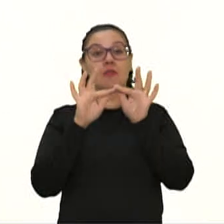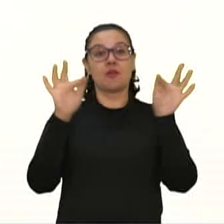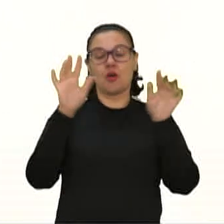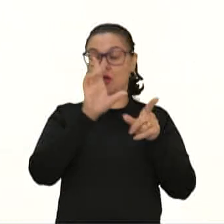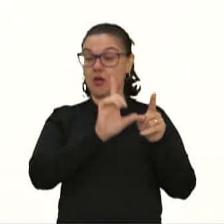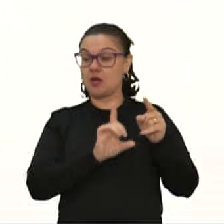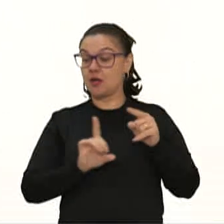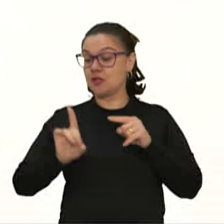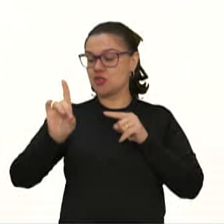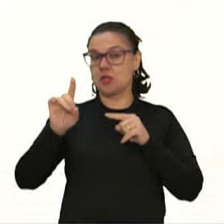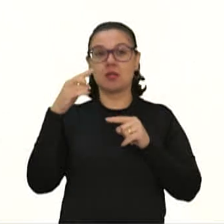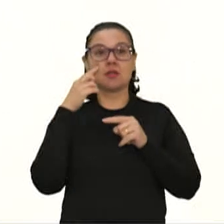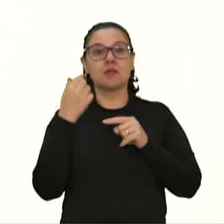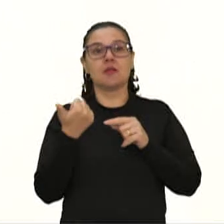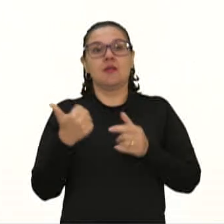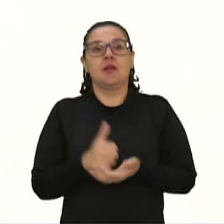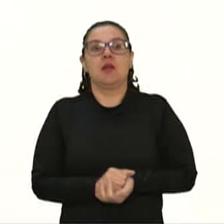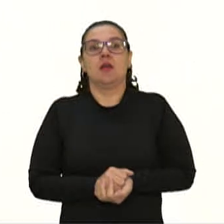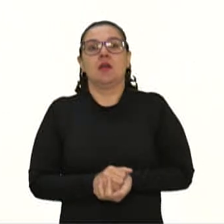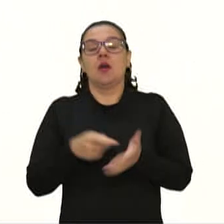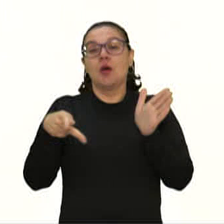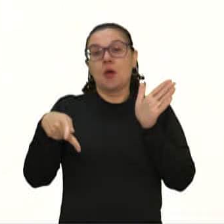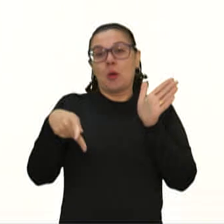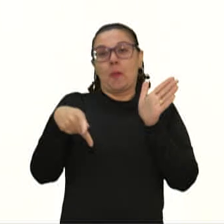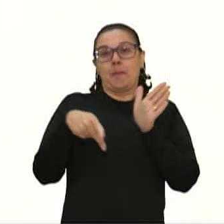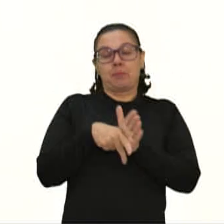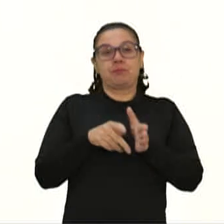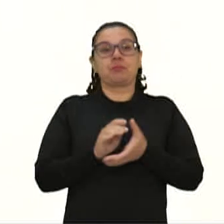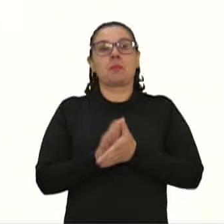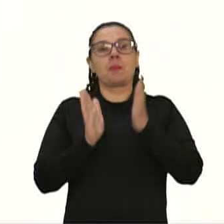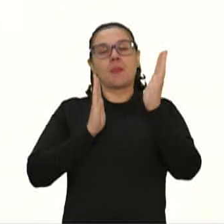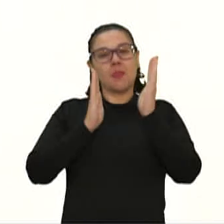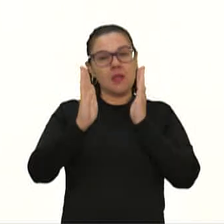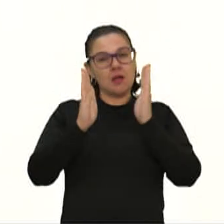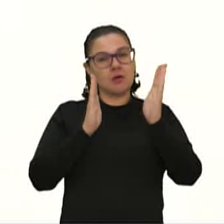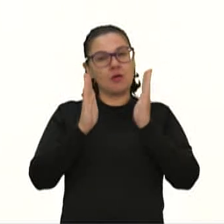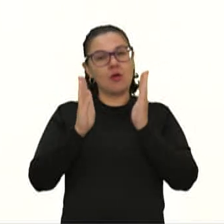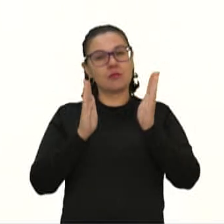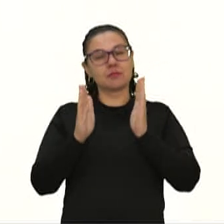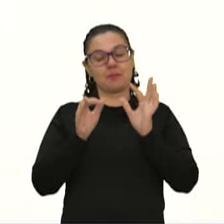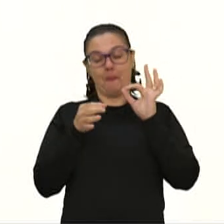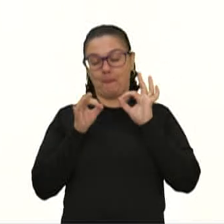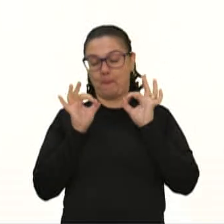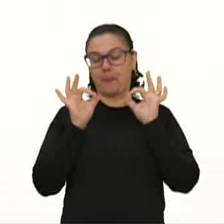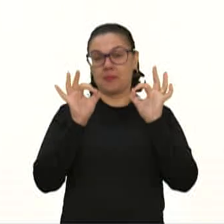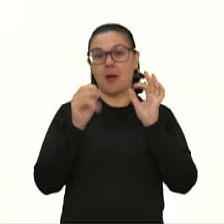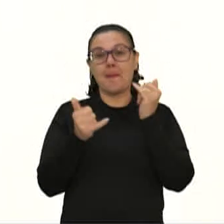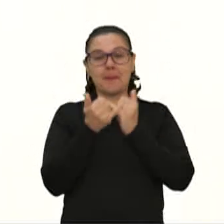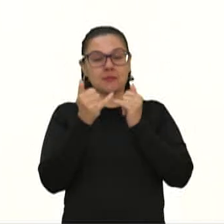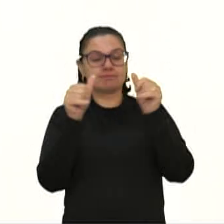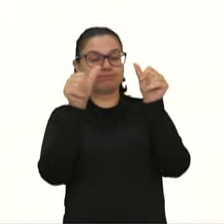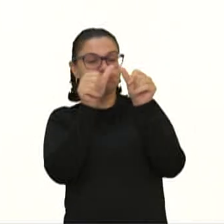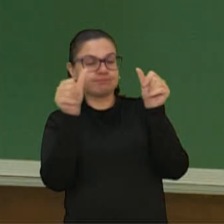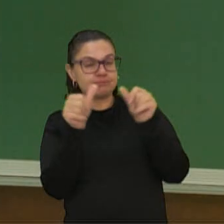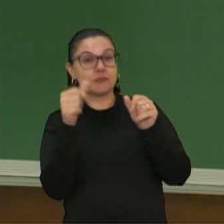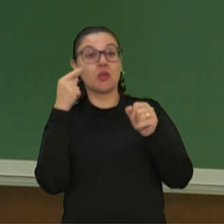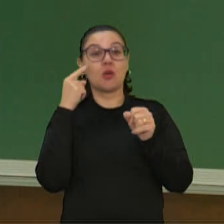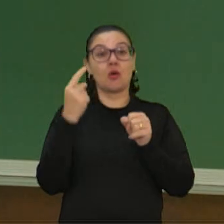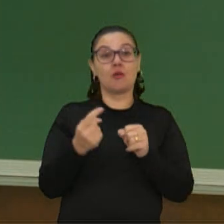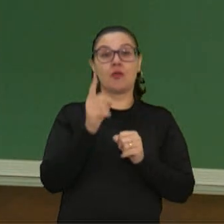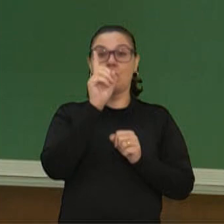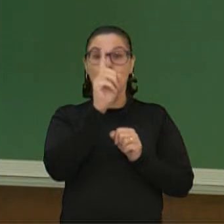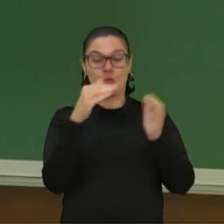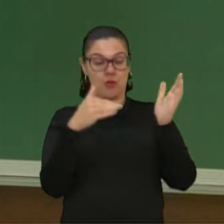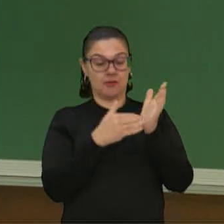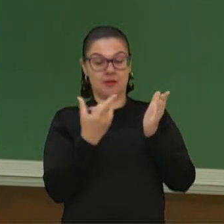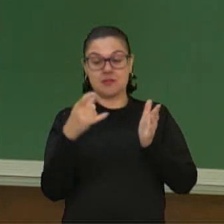direita, vocês conseguem visualizar a estrutura quase topológica da obra. O poema 1 ao